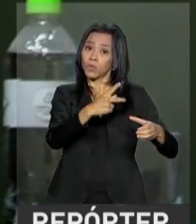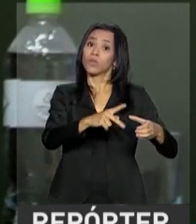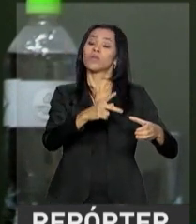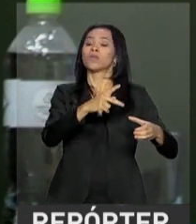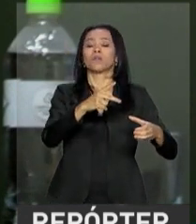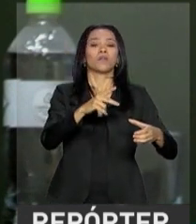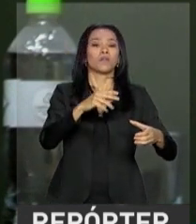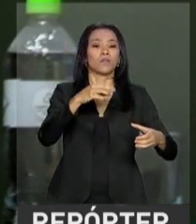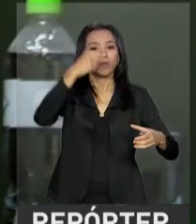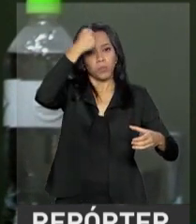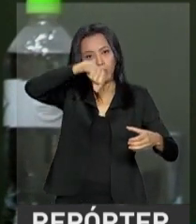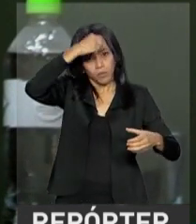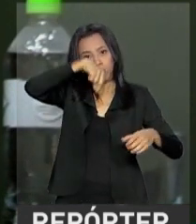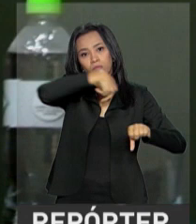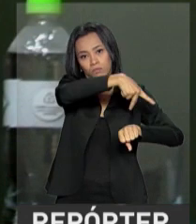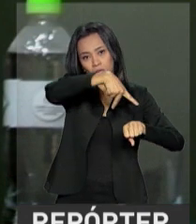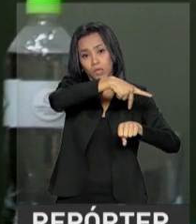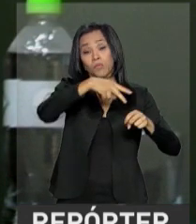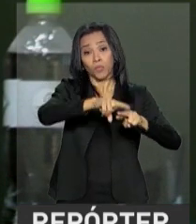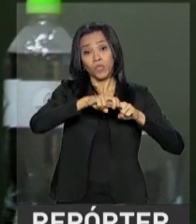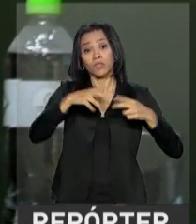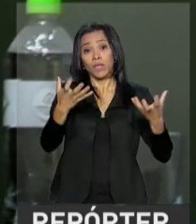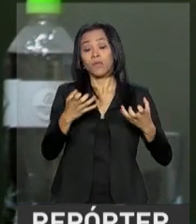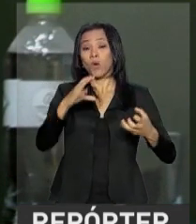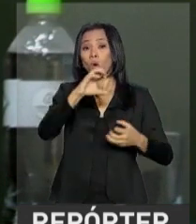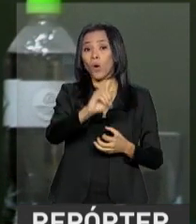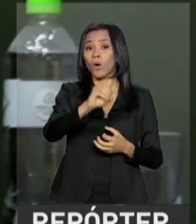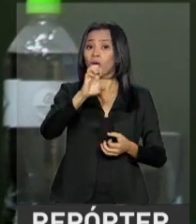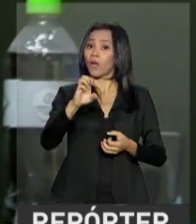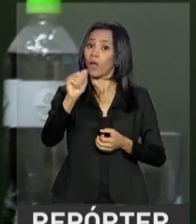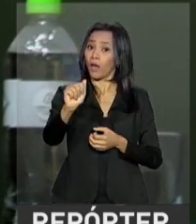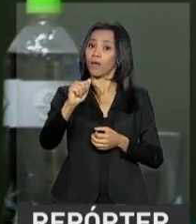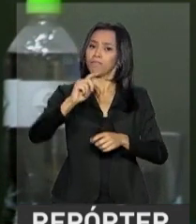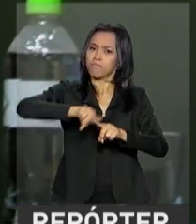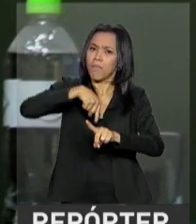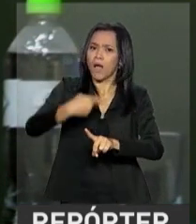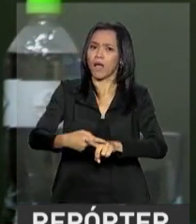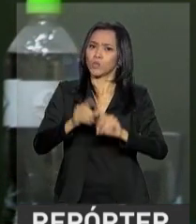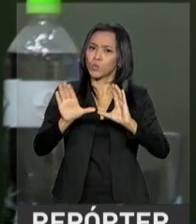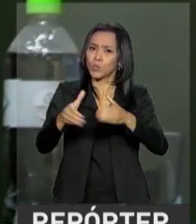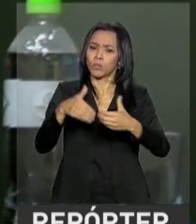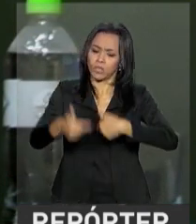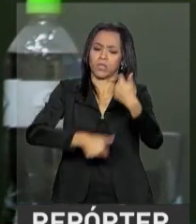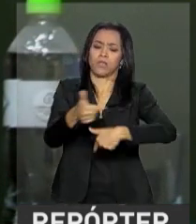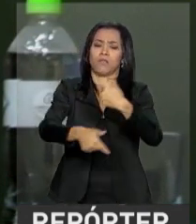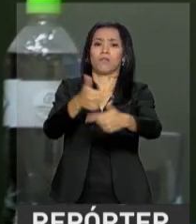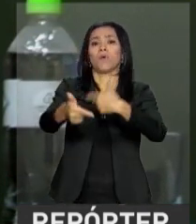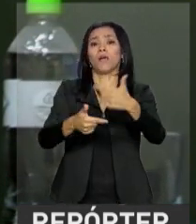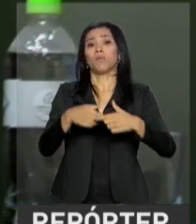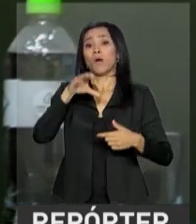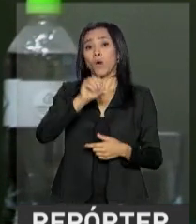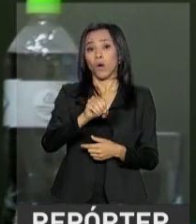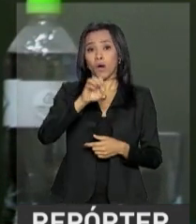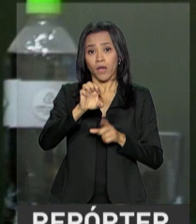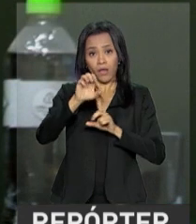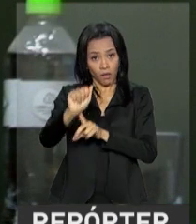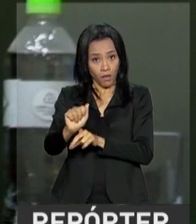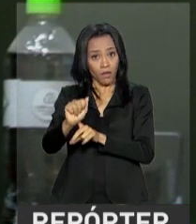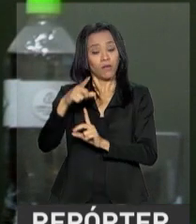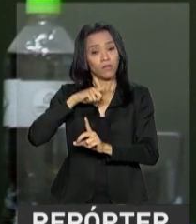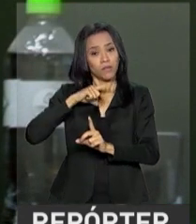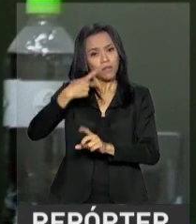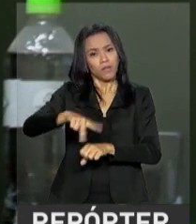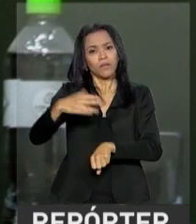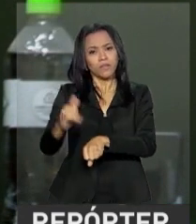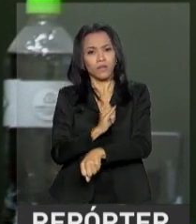matéria. Por isso, nós queremos uma OEA cada vez mais atuante. Uma OEA que, com seu acervo de